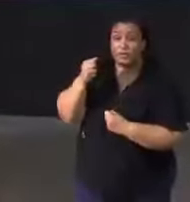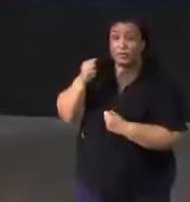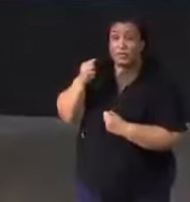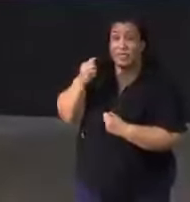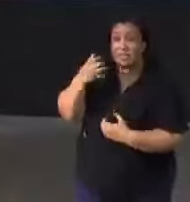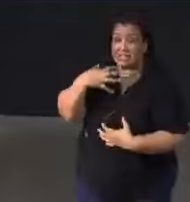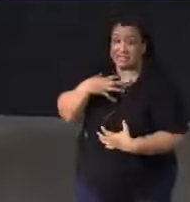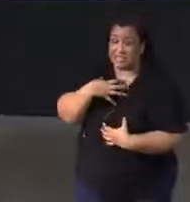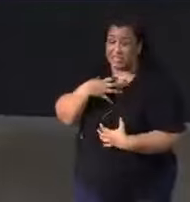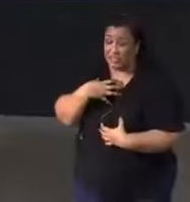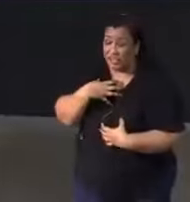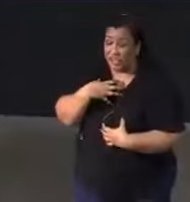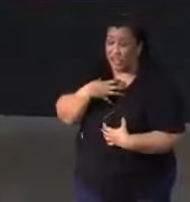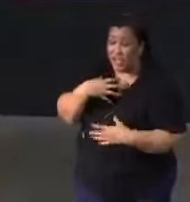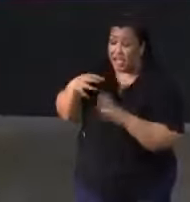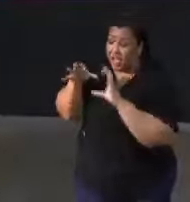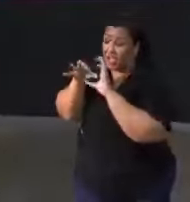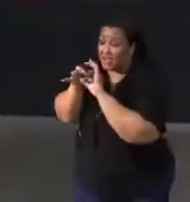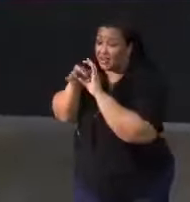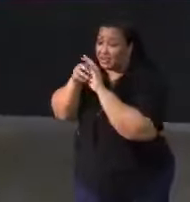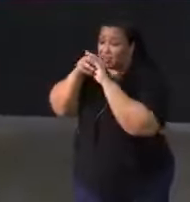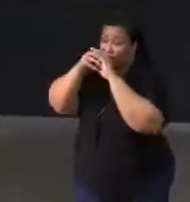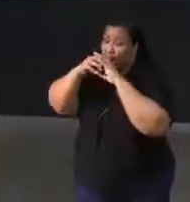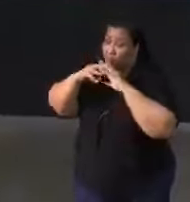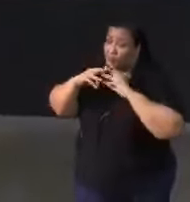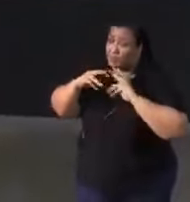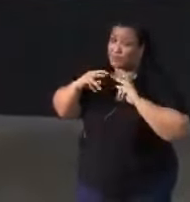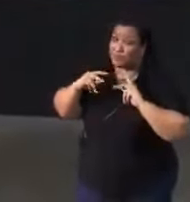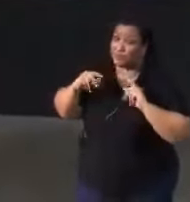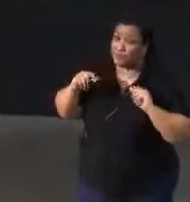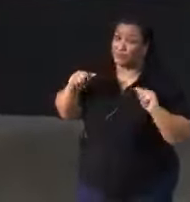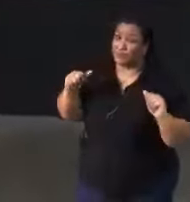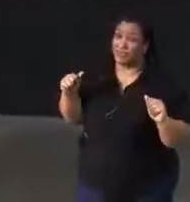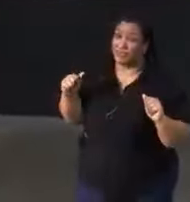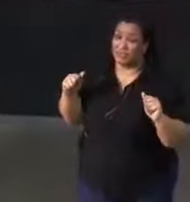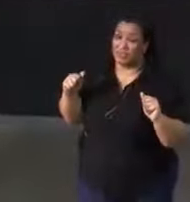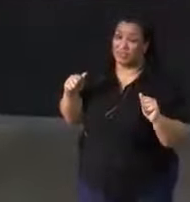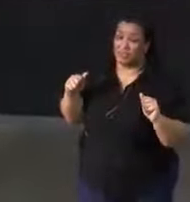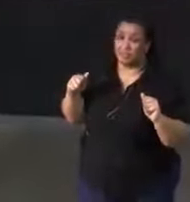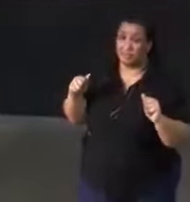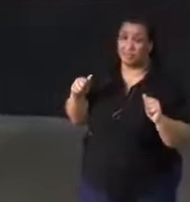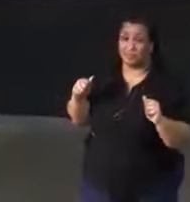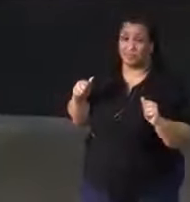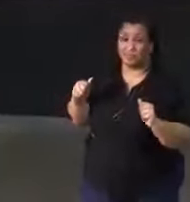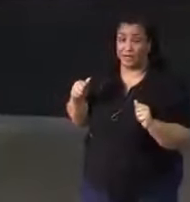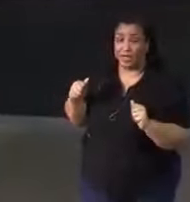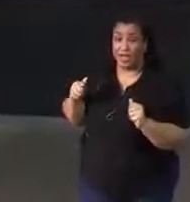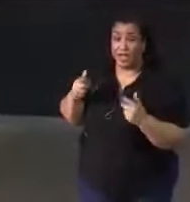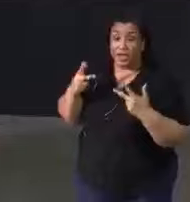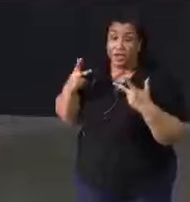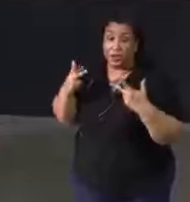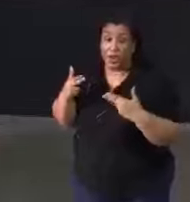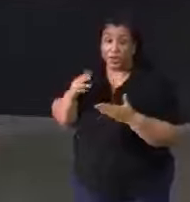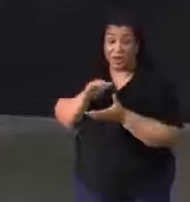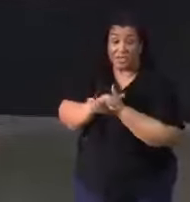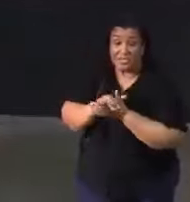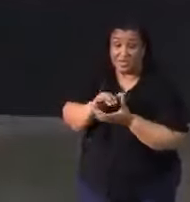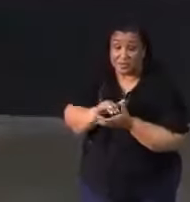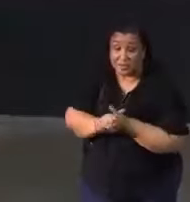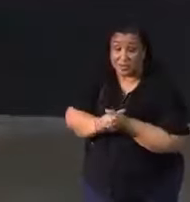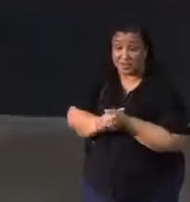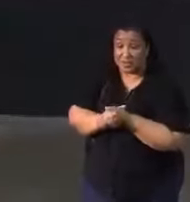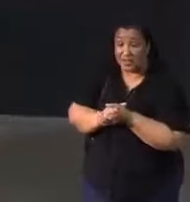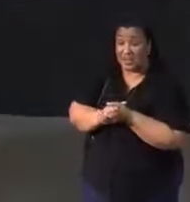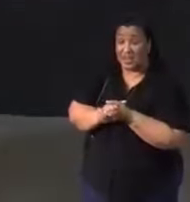a aliança vai ser quebrada no dia que eu não estiver sentindo. Assim como os casamentos acabam quando os noivos